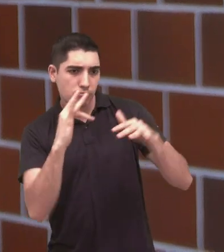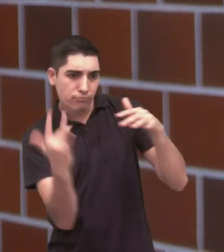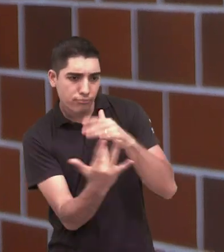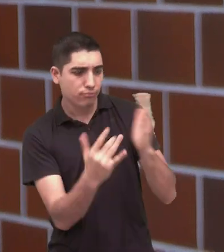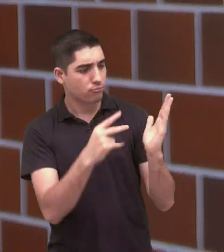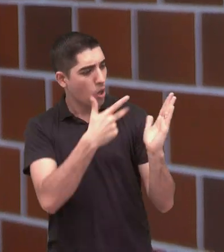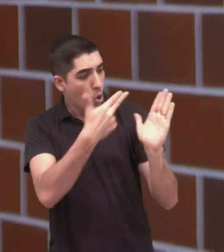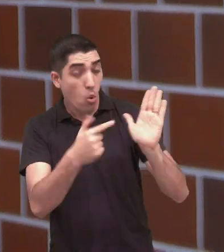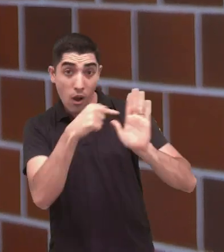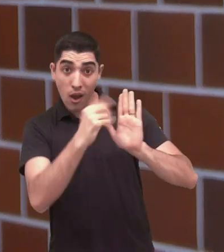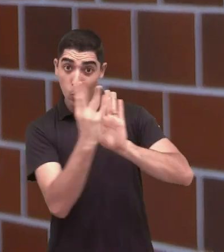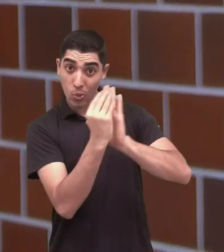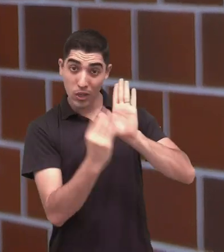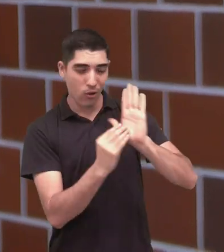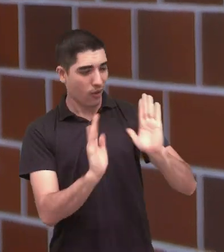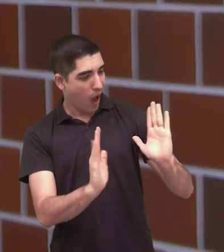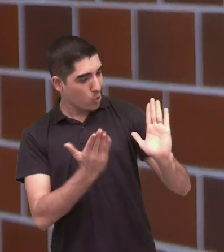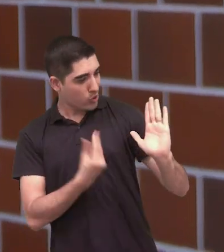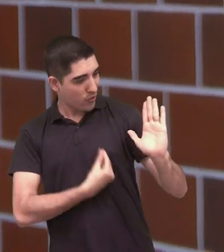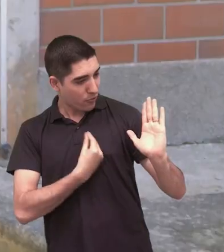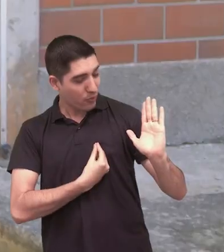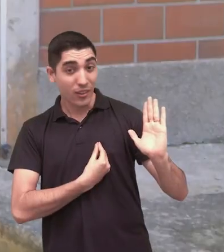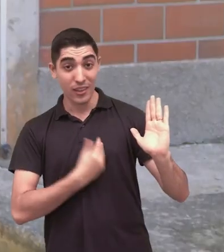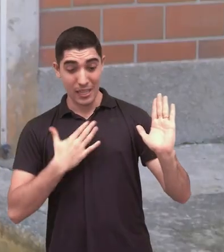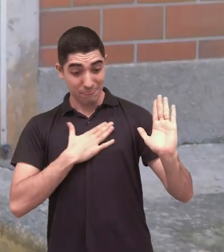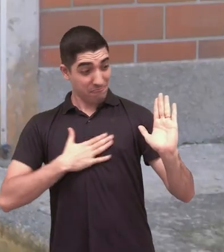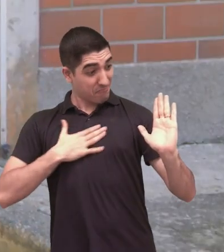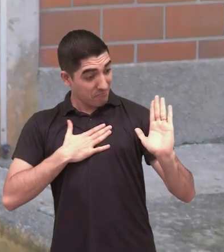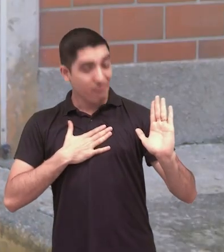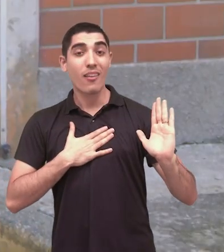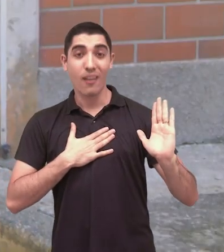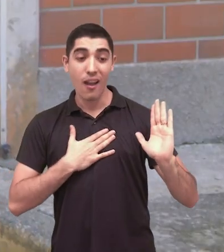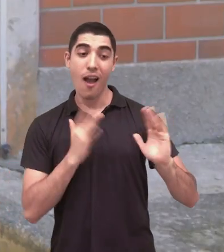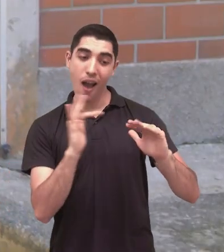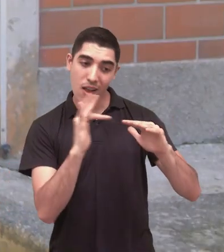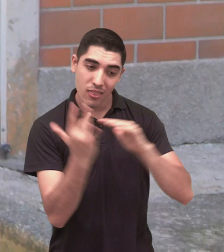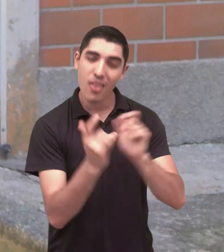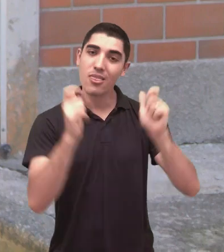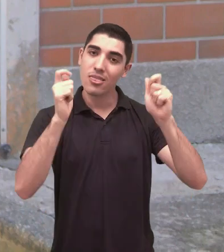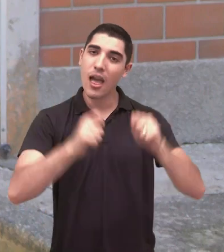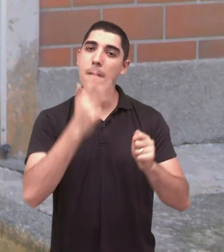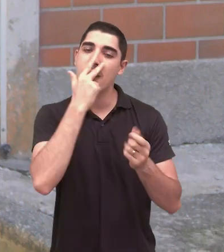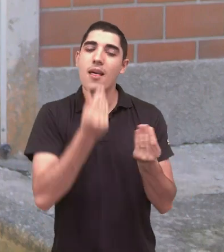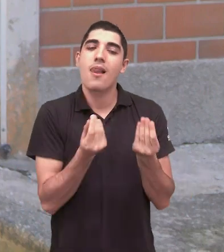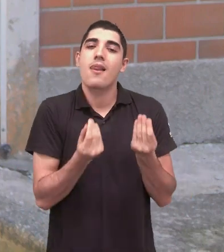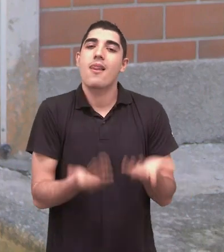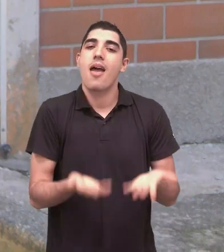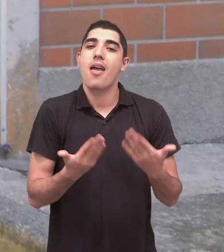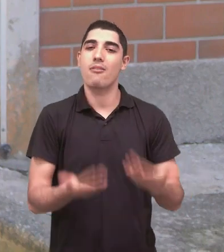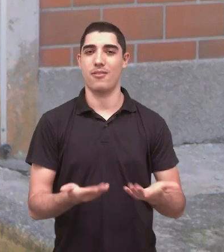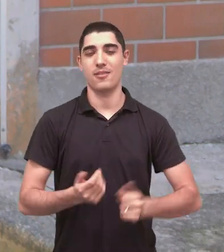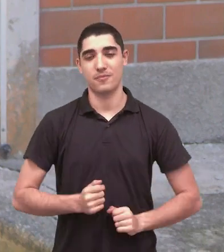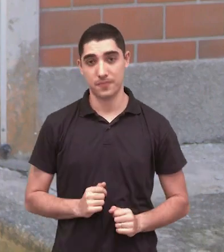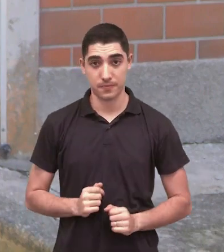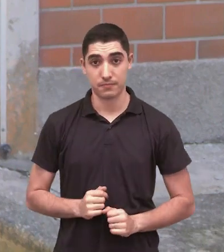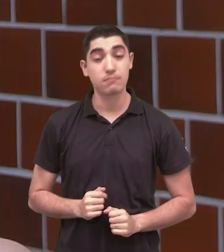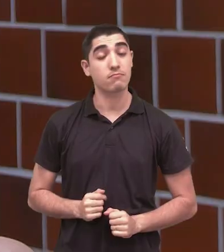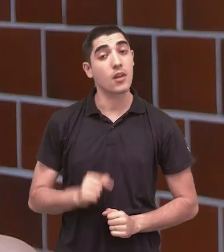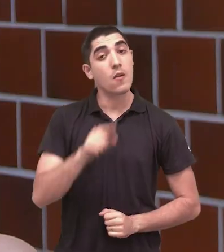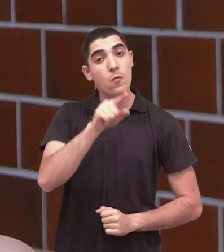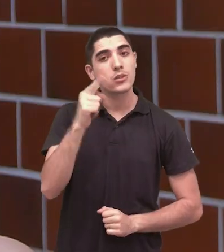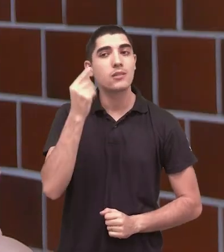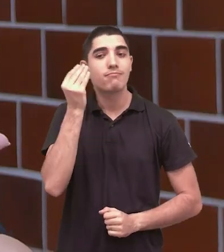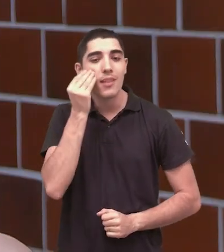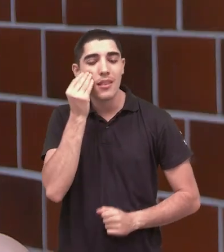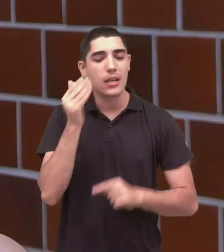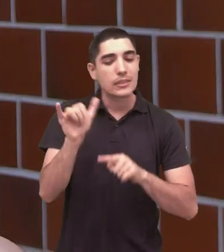conteúdos que agregam valor e ao mesmo tempo divertem, pode fazer com que as redes sociais se tornem um ambiente mais leve para todos. Eu acho